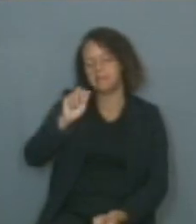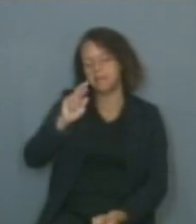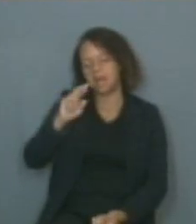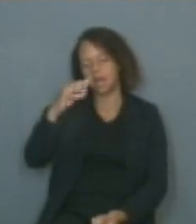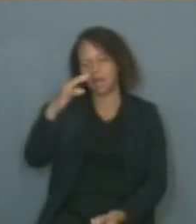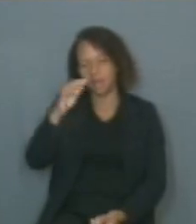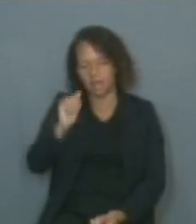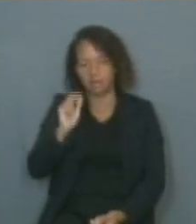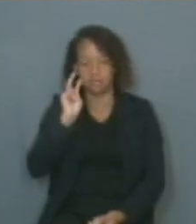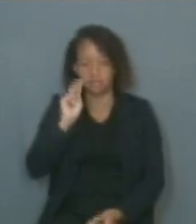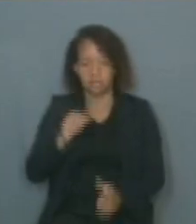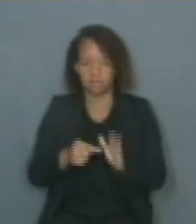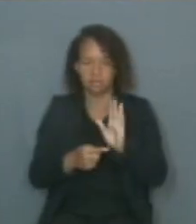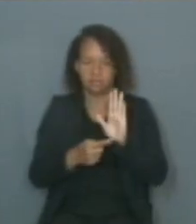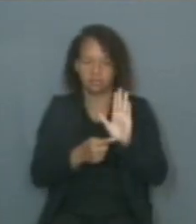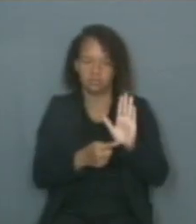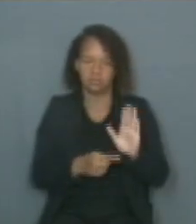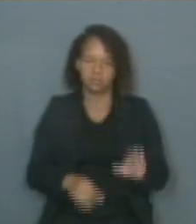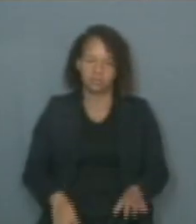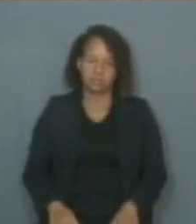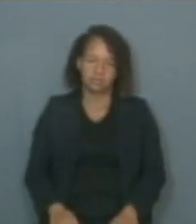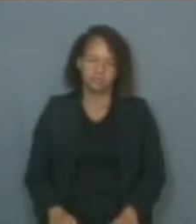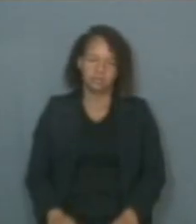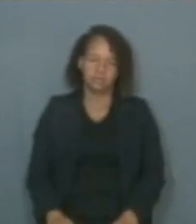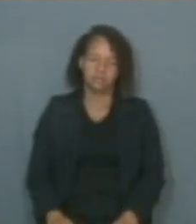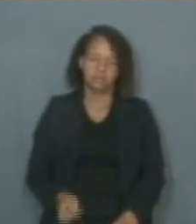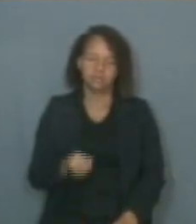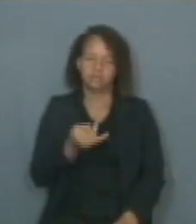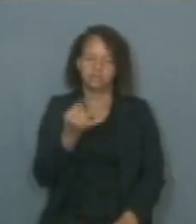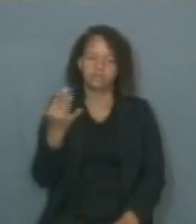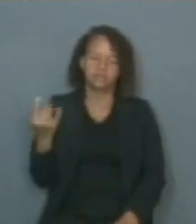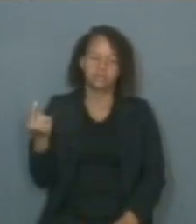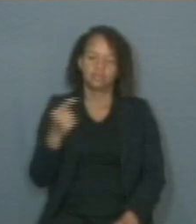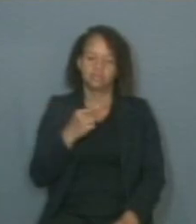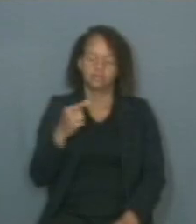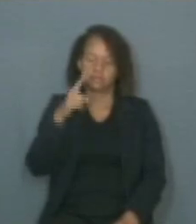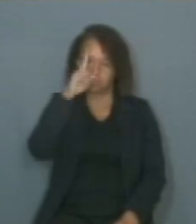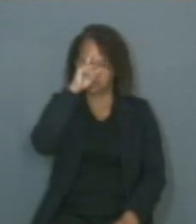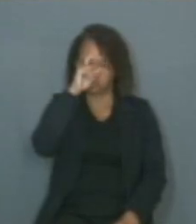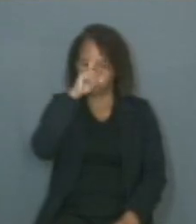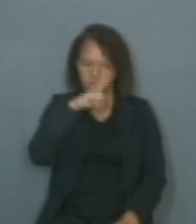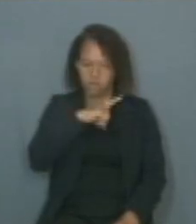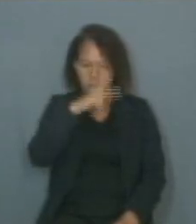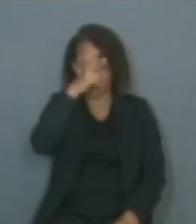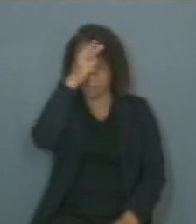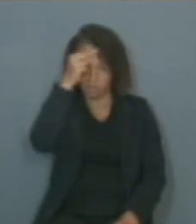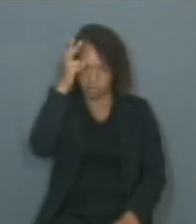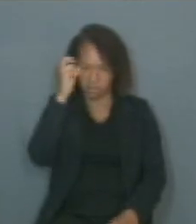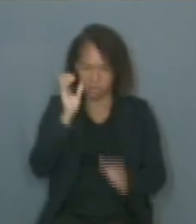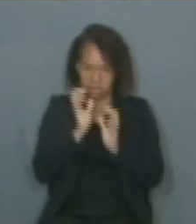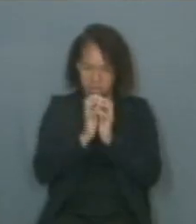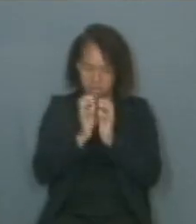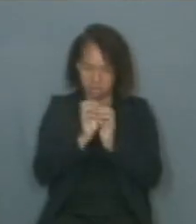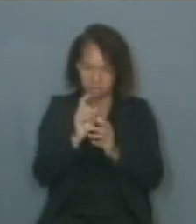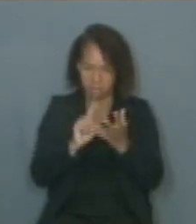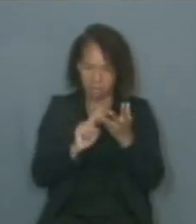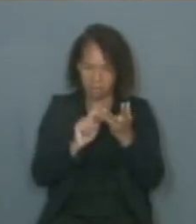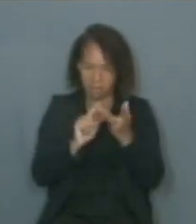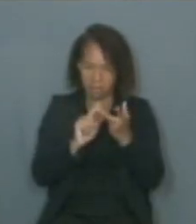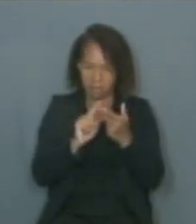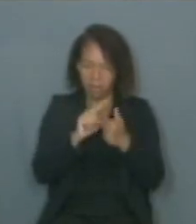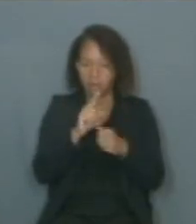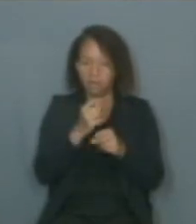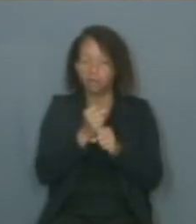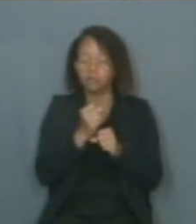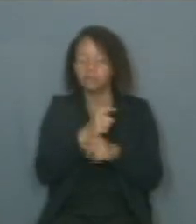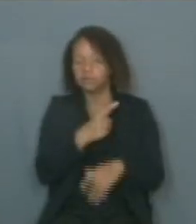vocês vejam uma cena aqui. Dá para contar a quantidade de maca hospitalar que tem aqui da Prefeitura do Recife?